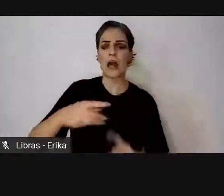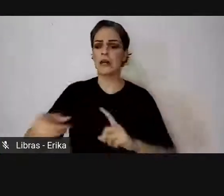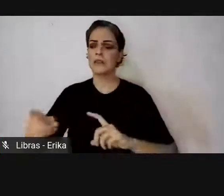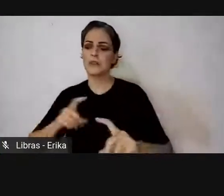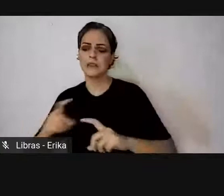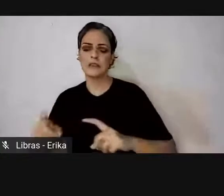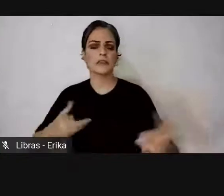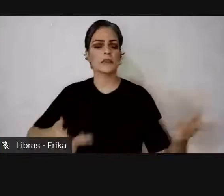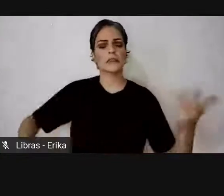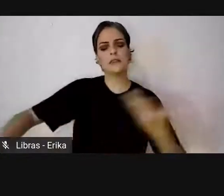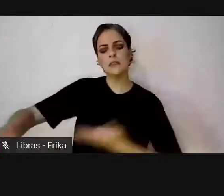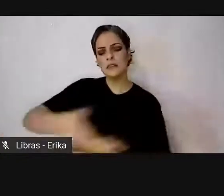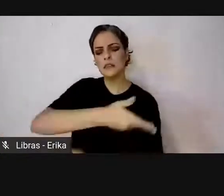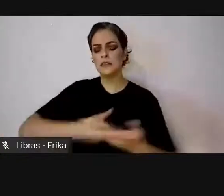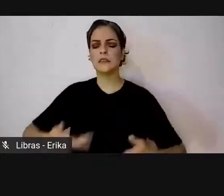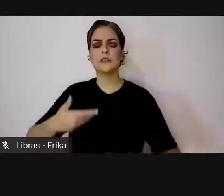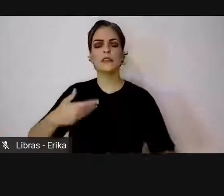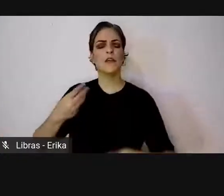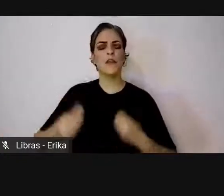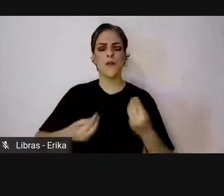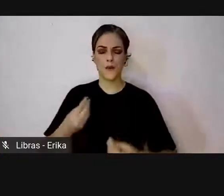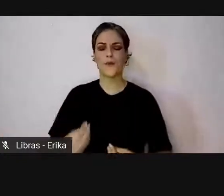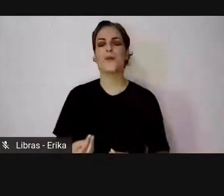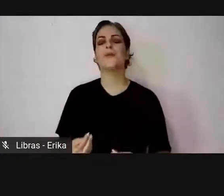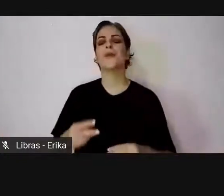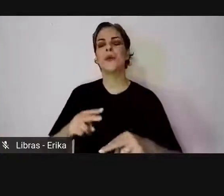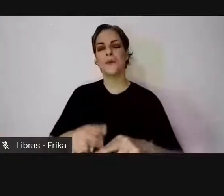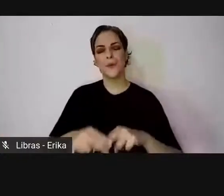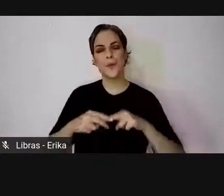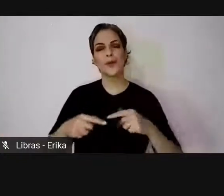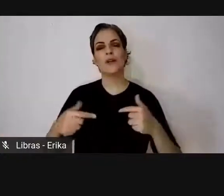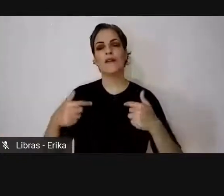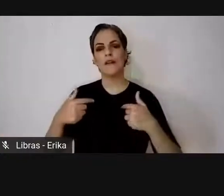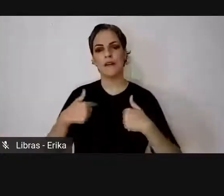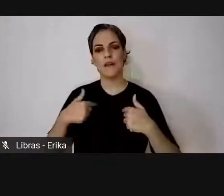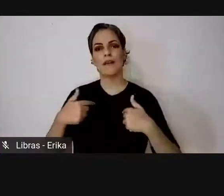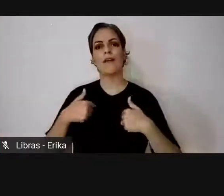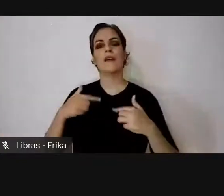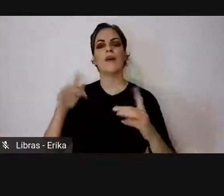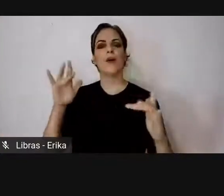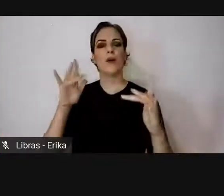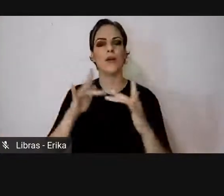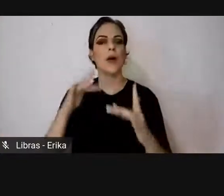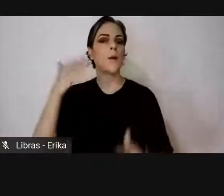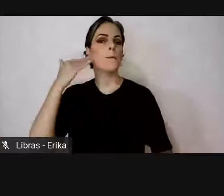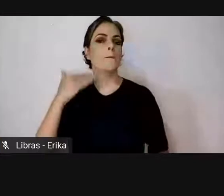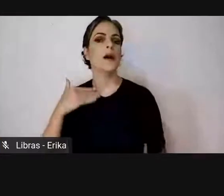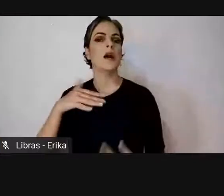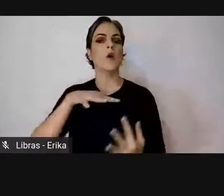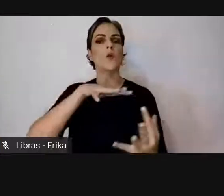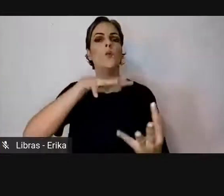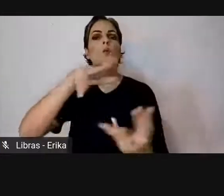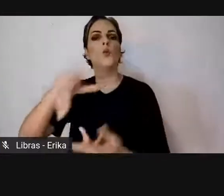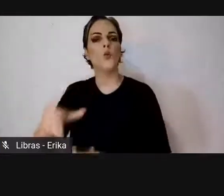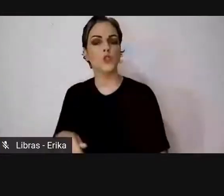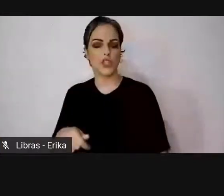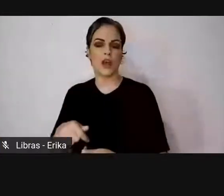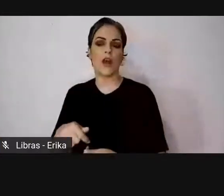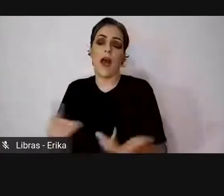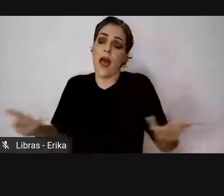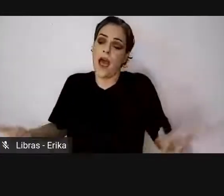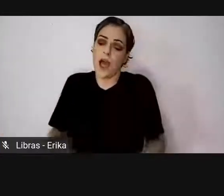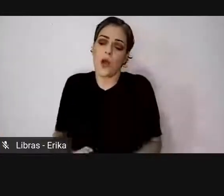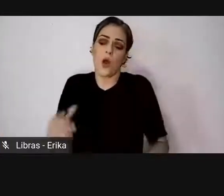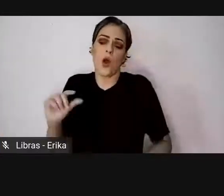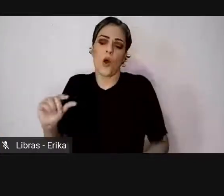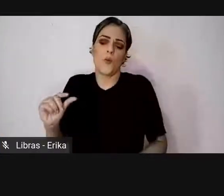desse processo, me levou ao encontro do Banco Mundial, e a partir daí falar um pouquinho da minha história agora mais recente, um